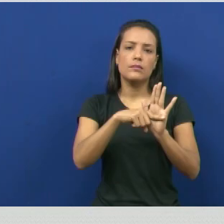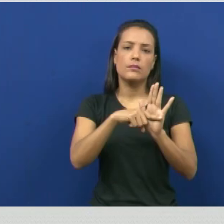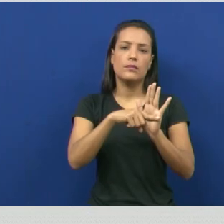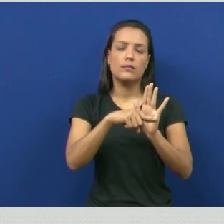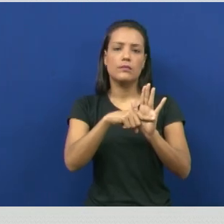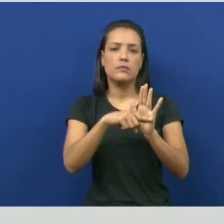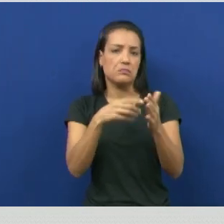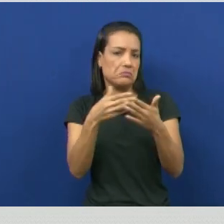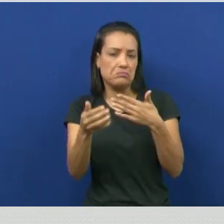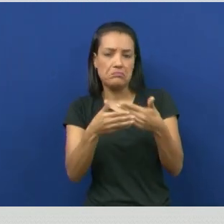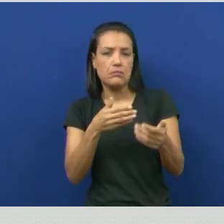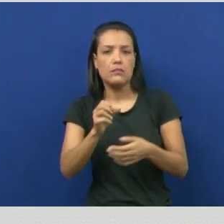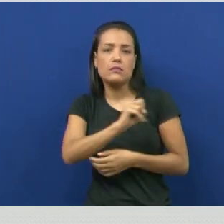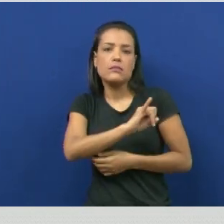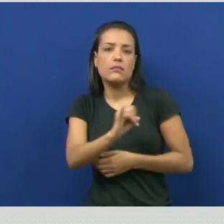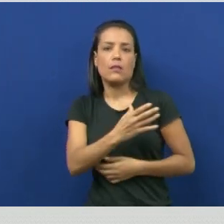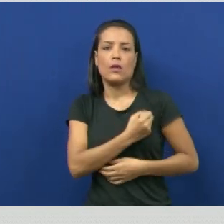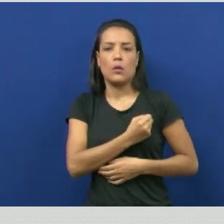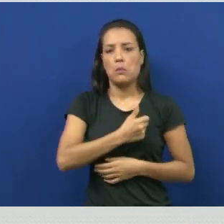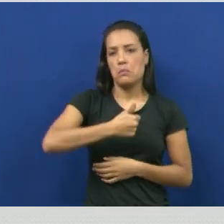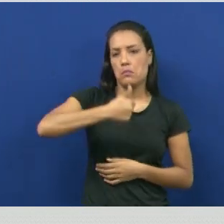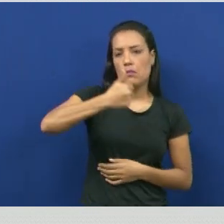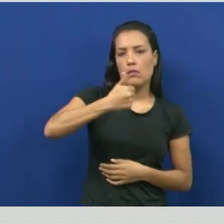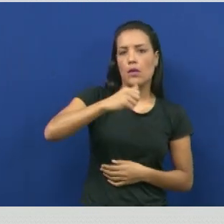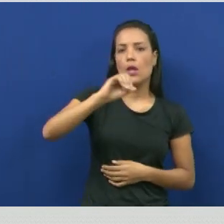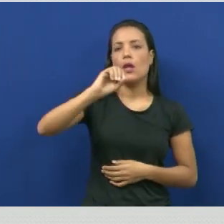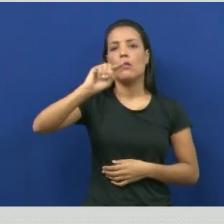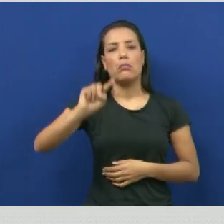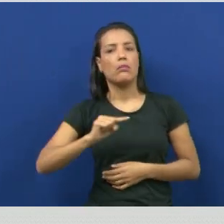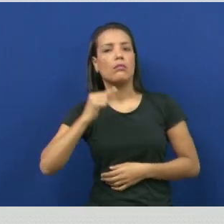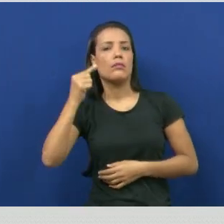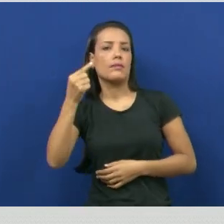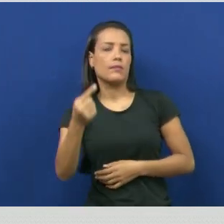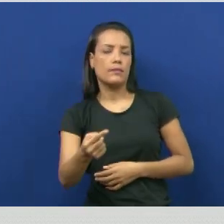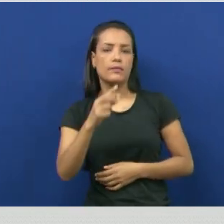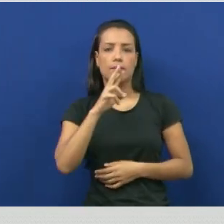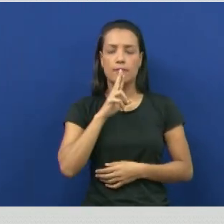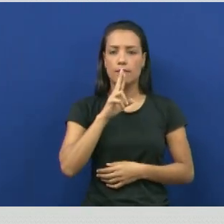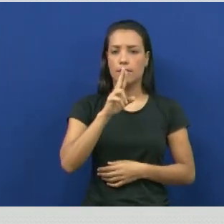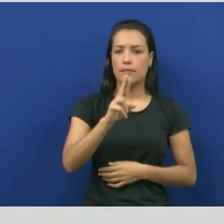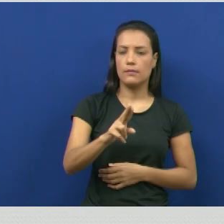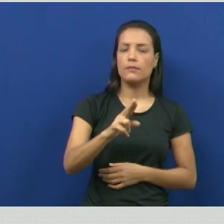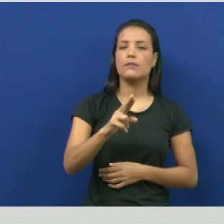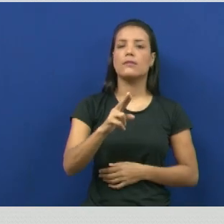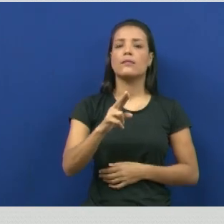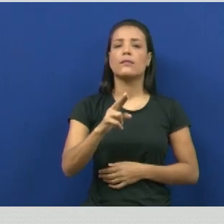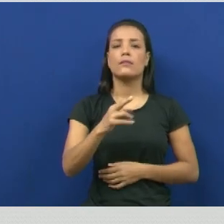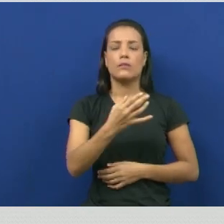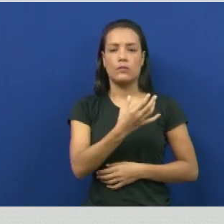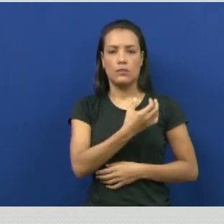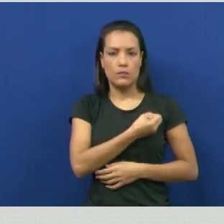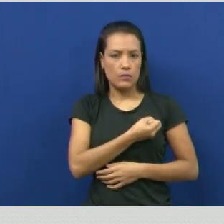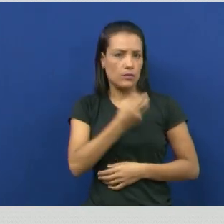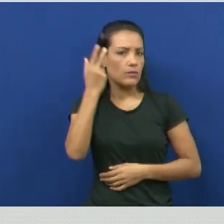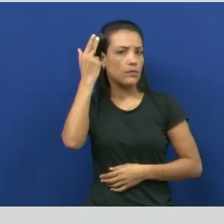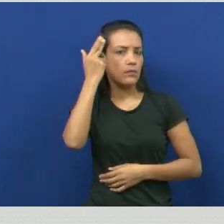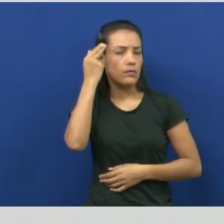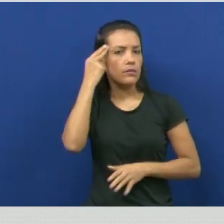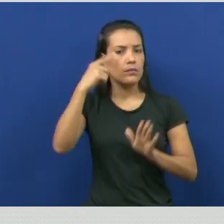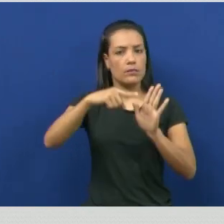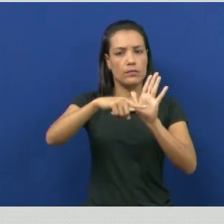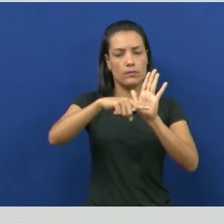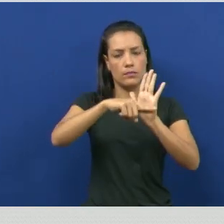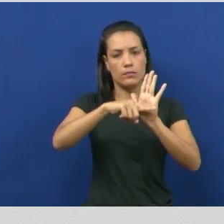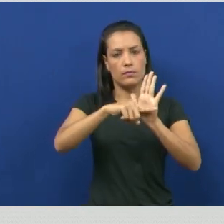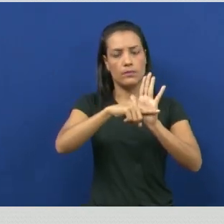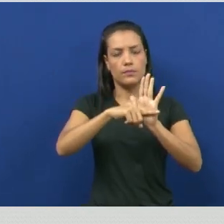independente de quem está primeiro e quem vem depois, resulta em um número inteiro negativo. Então, sempre vai dar negativo.